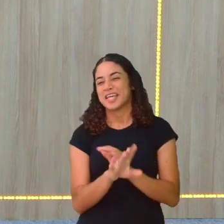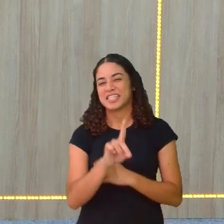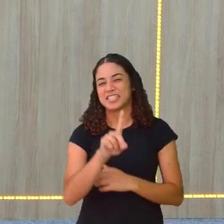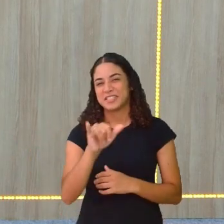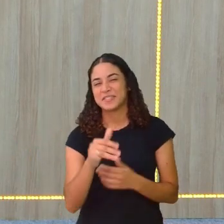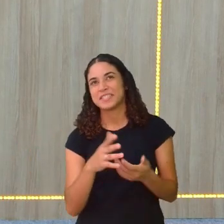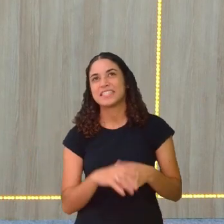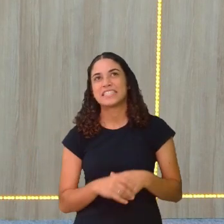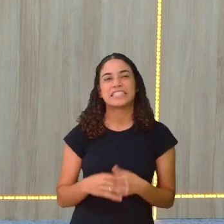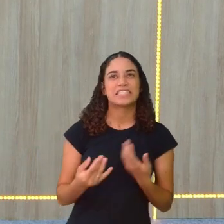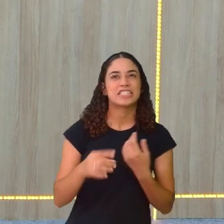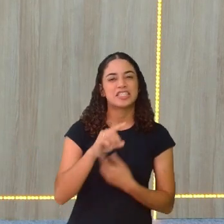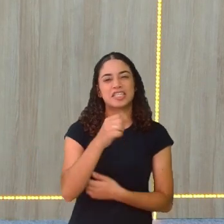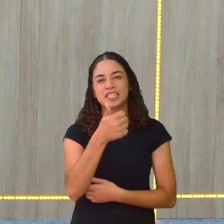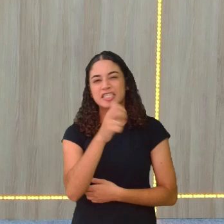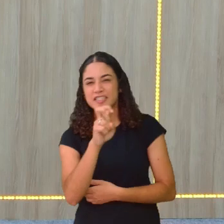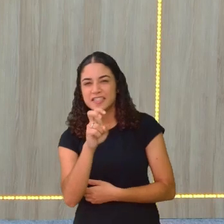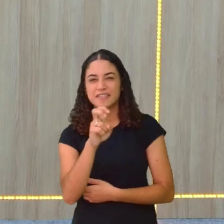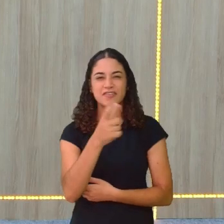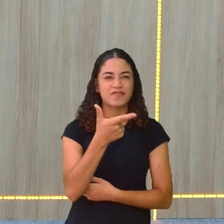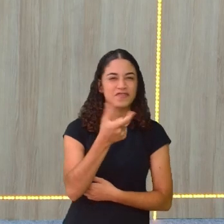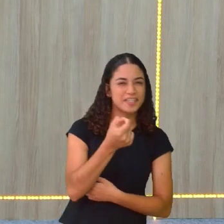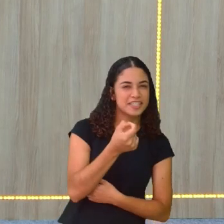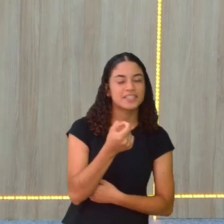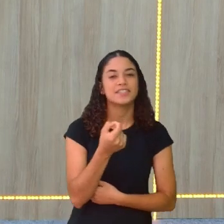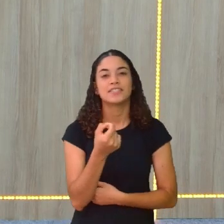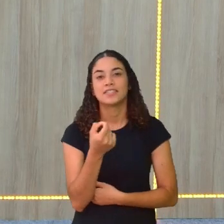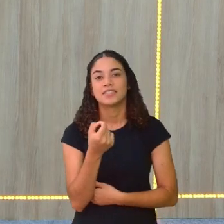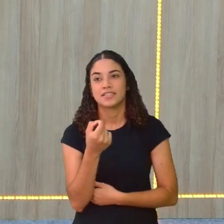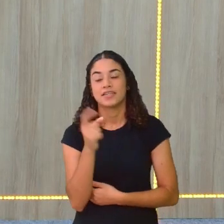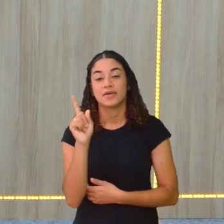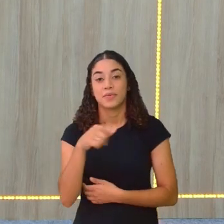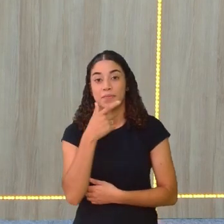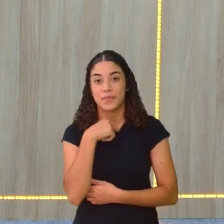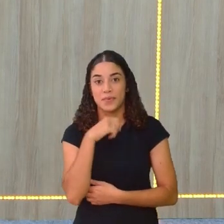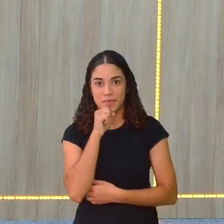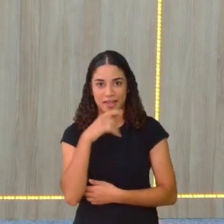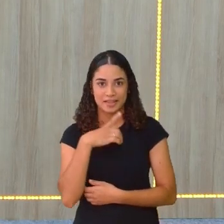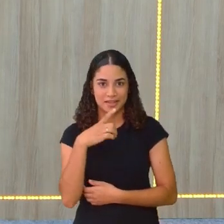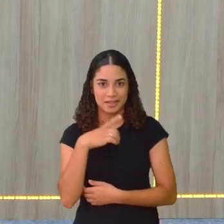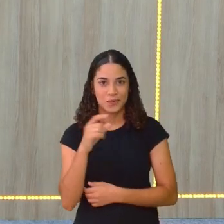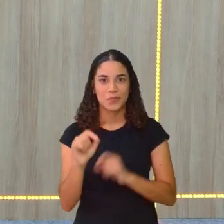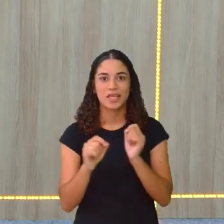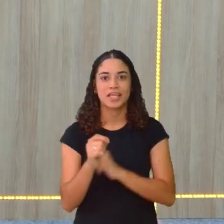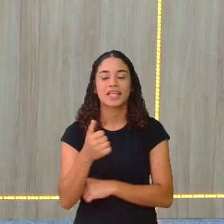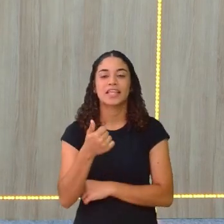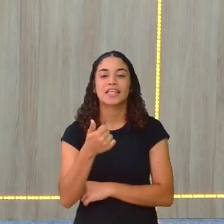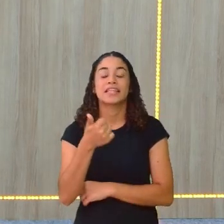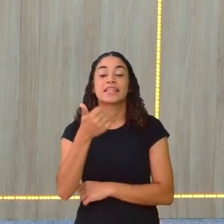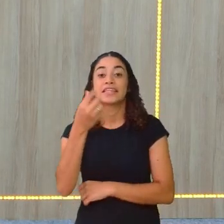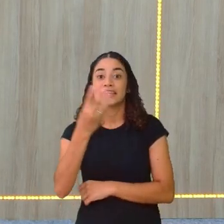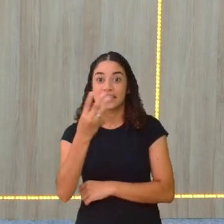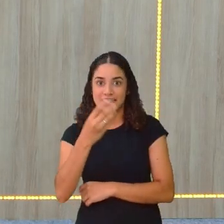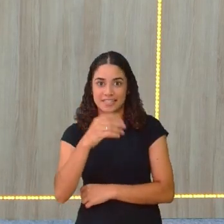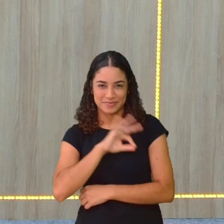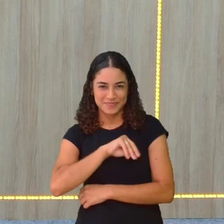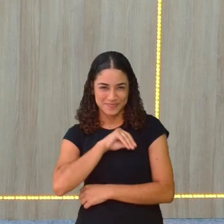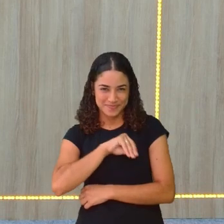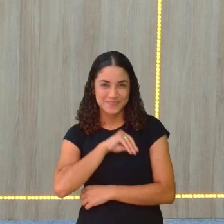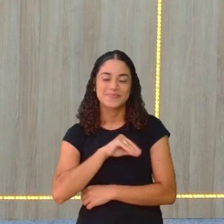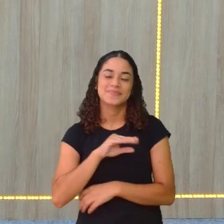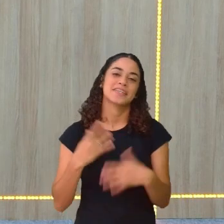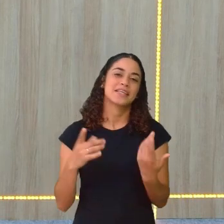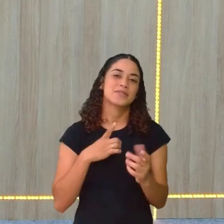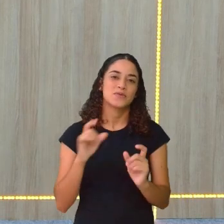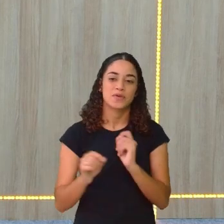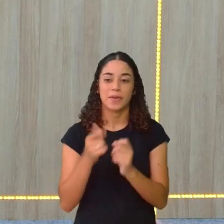dia 15, dia 20, que era quando meu pai ele recebia o 13º salário, aí se juntava